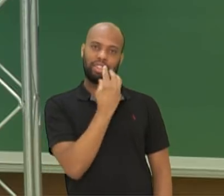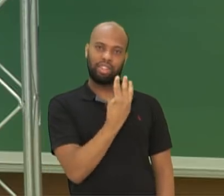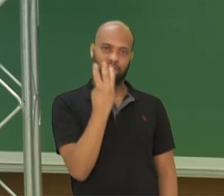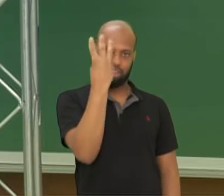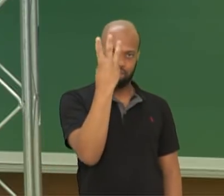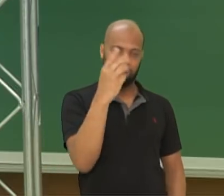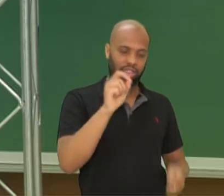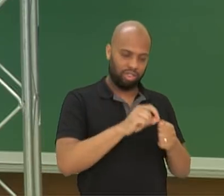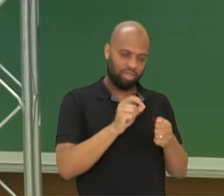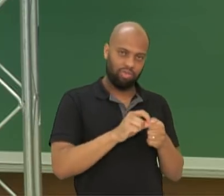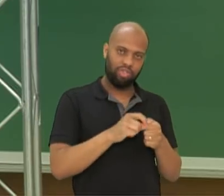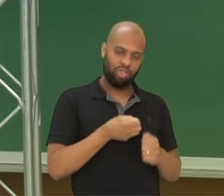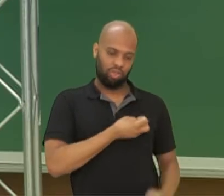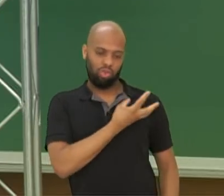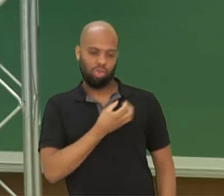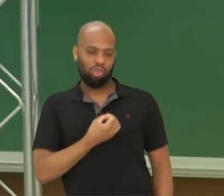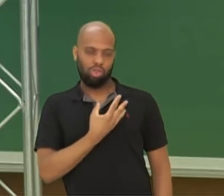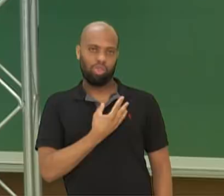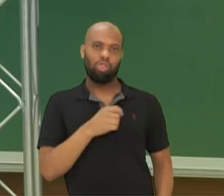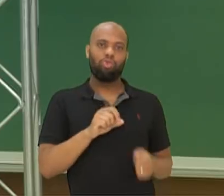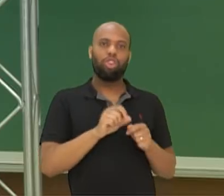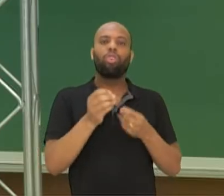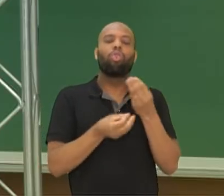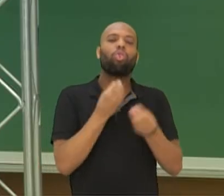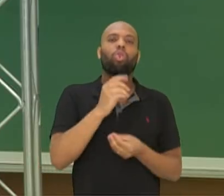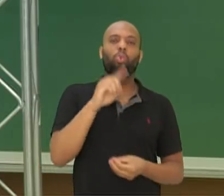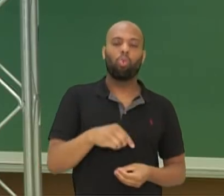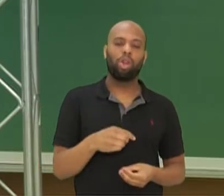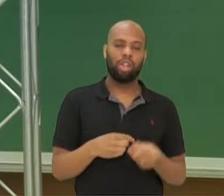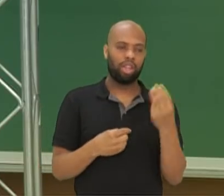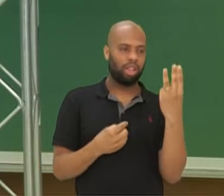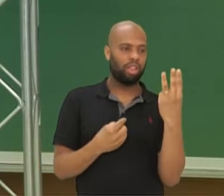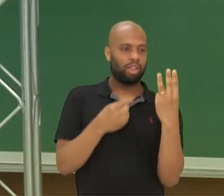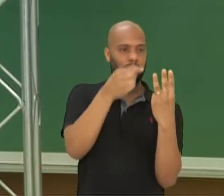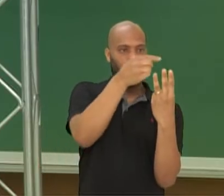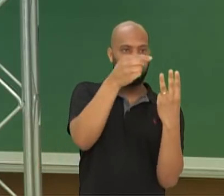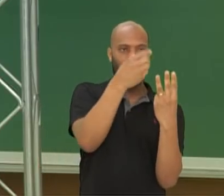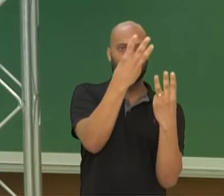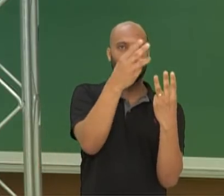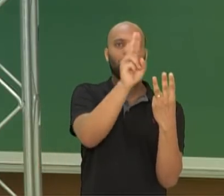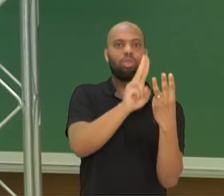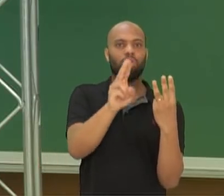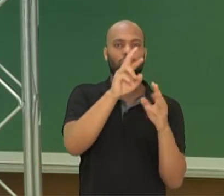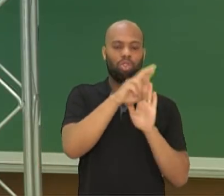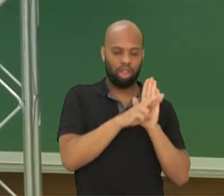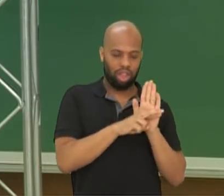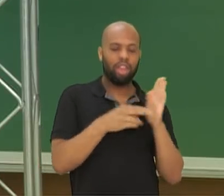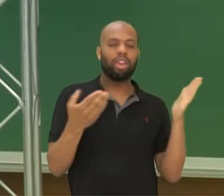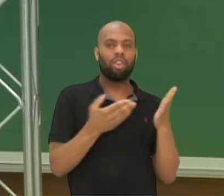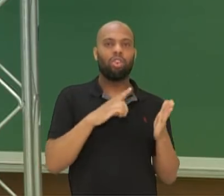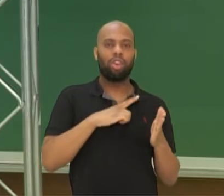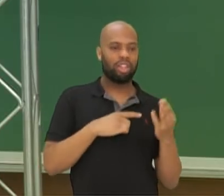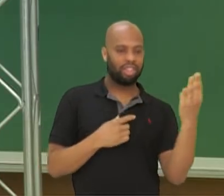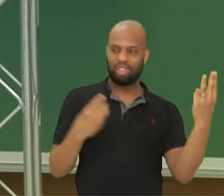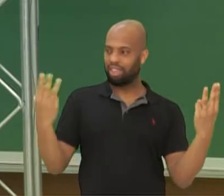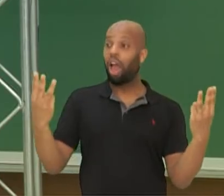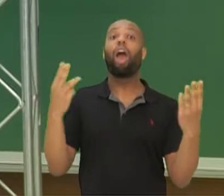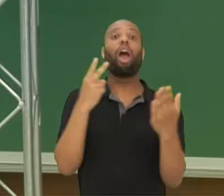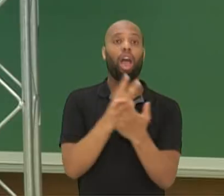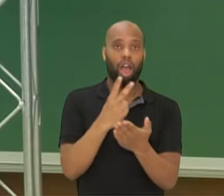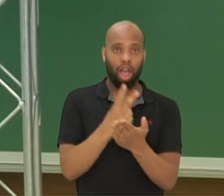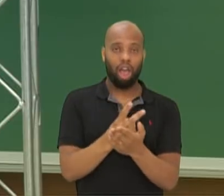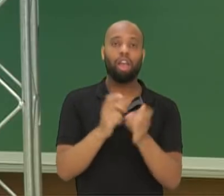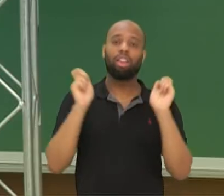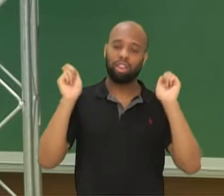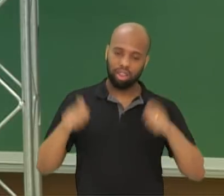no numerador, eu fico com 3 elevado a menos 3 aplicando a propriedade. Assim a gente tem a mesma base e com